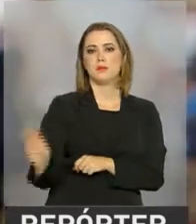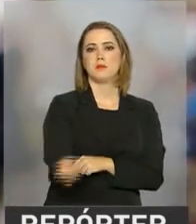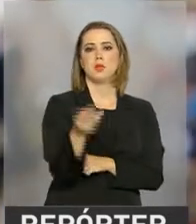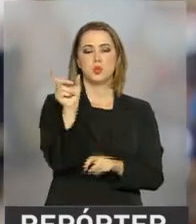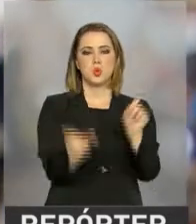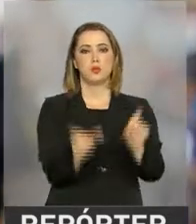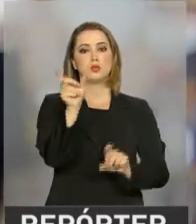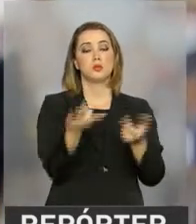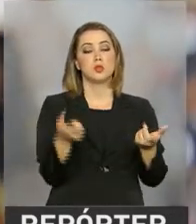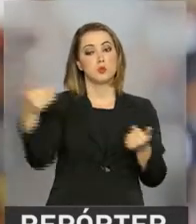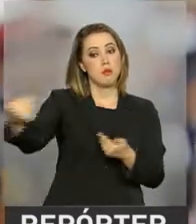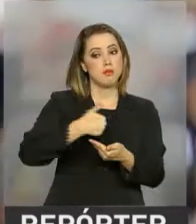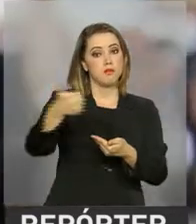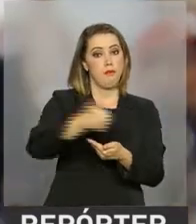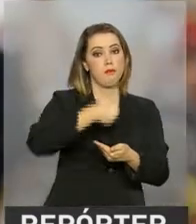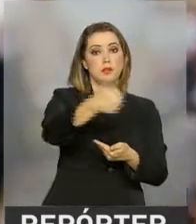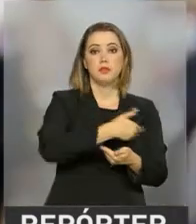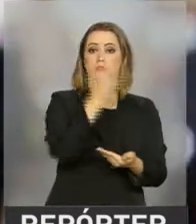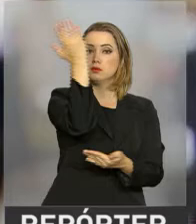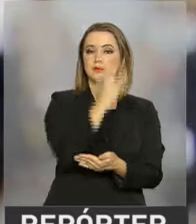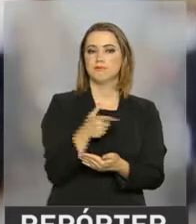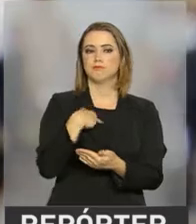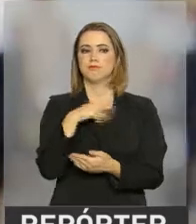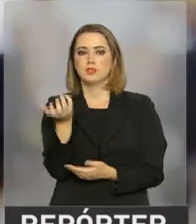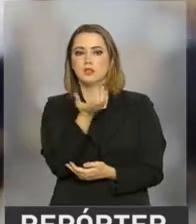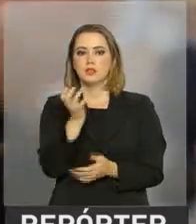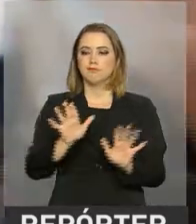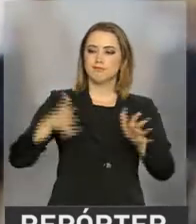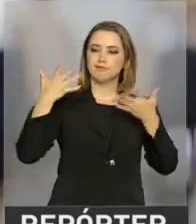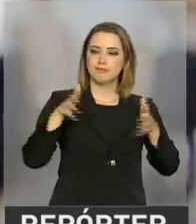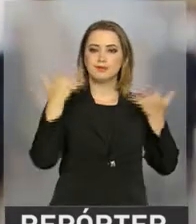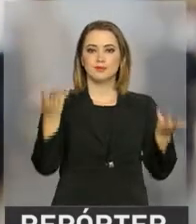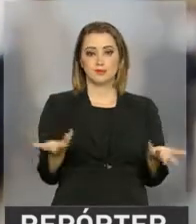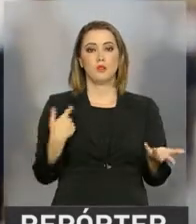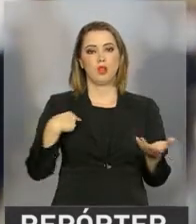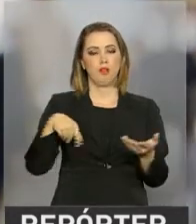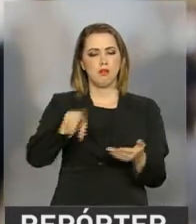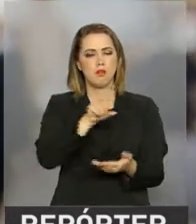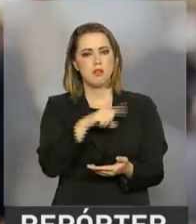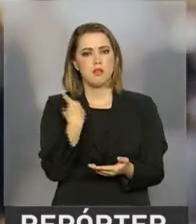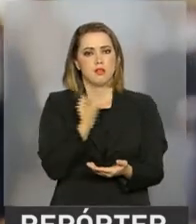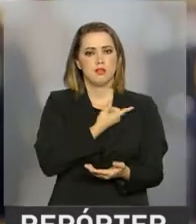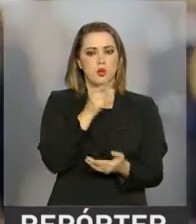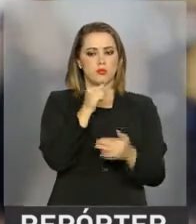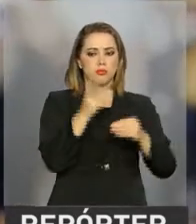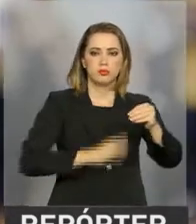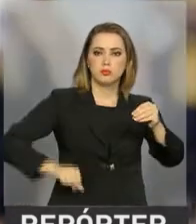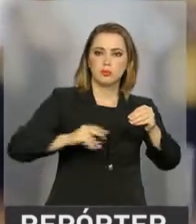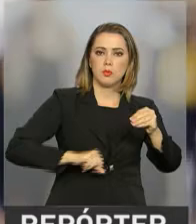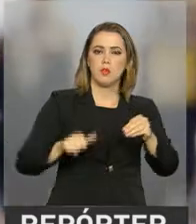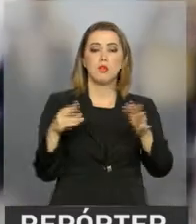vêm ao brasil atraídos pelo clima e pelas nossas praias isso representa um crescimento de cerca de